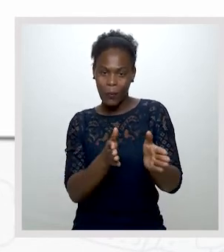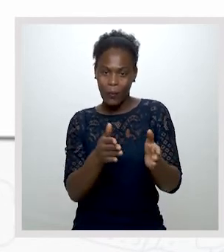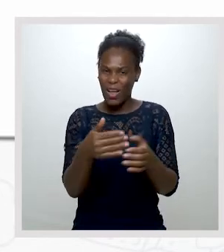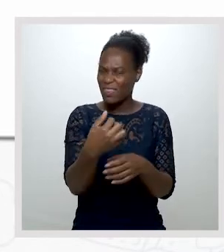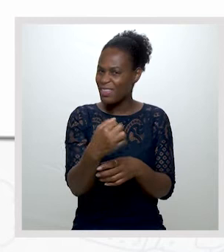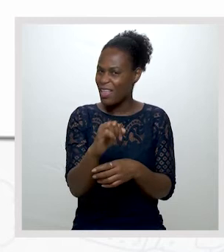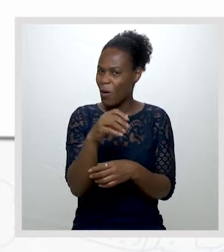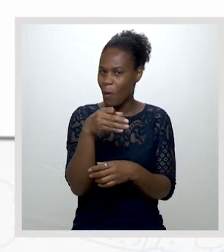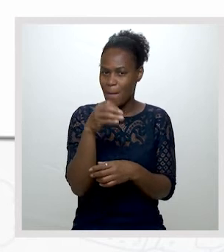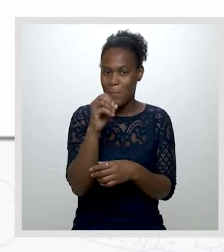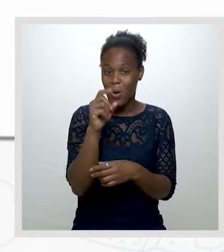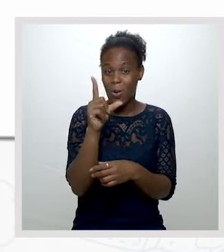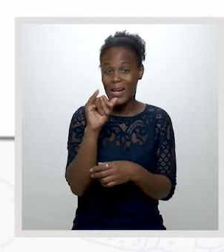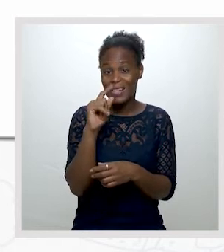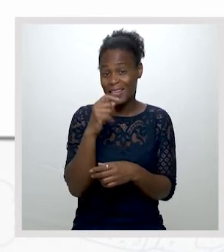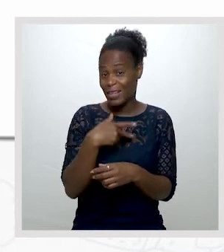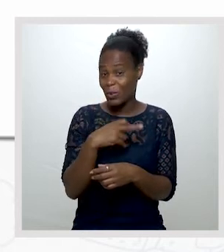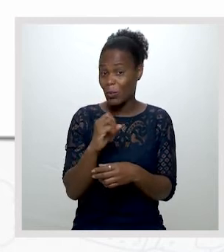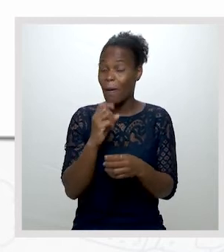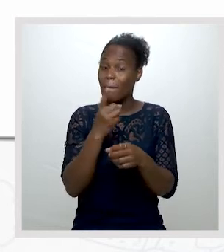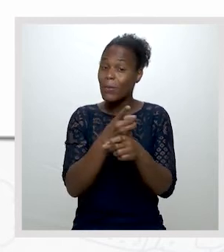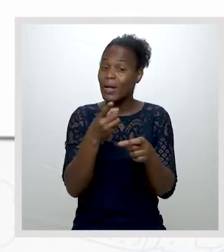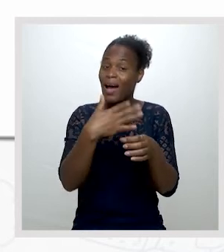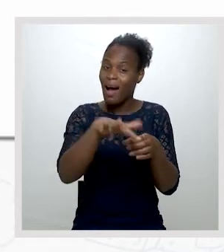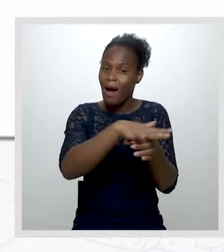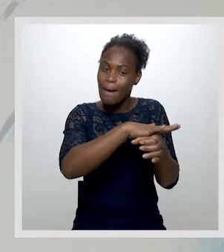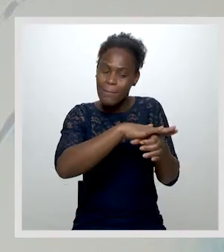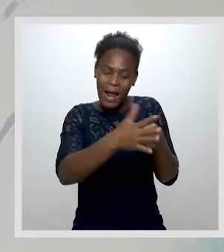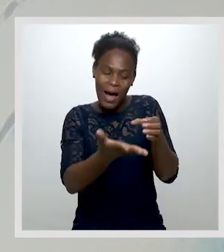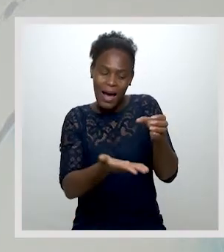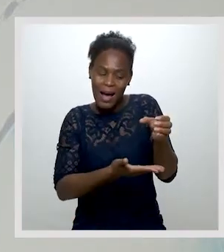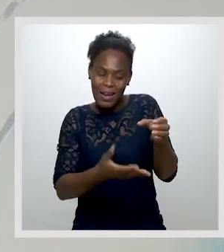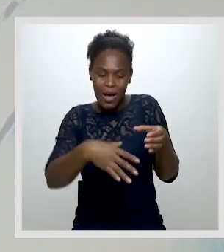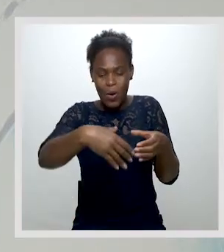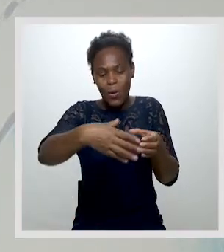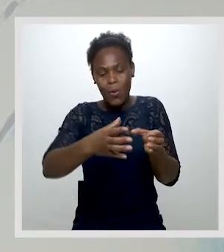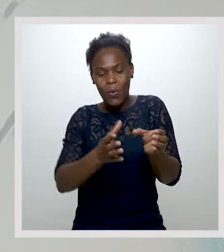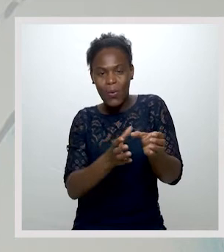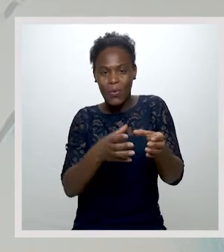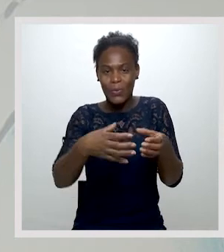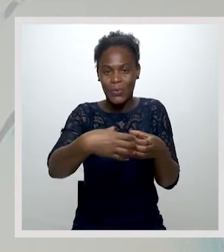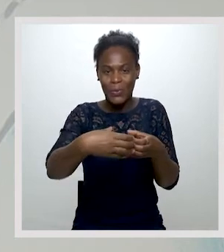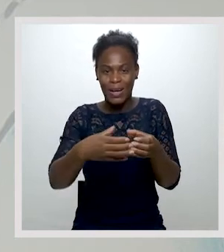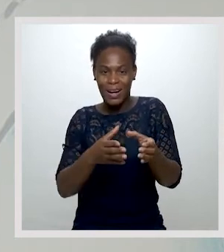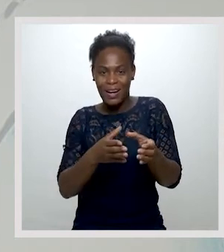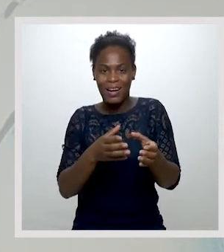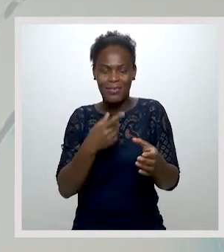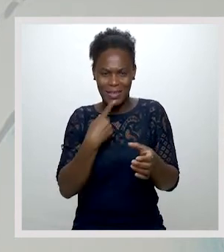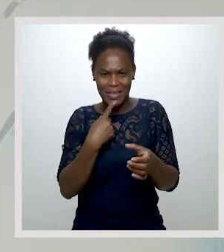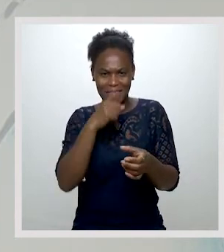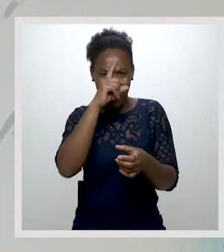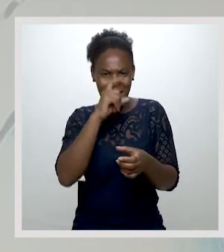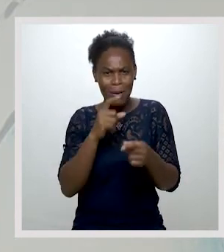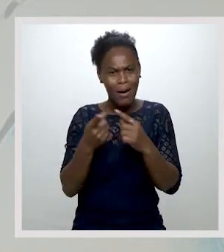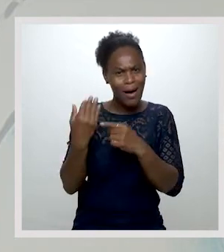plana e curva. Estão a lembrar do cone? Também o cone